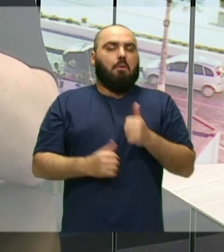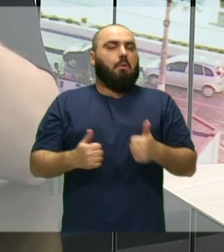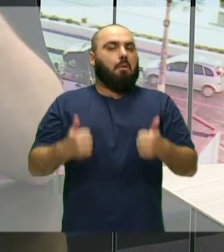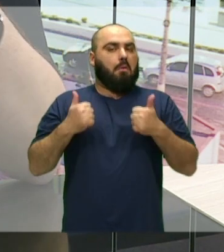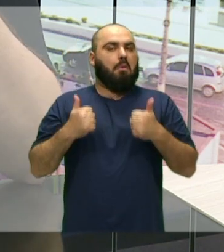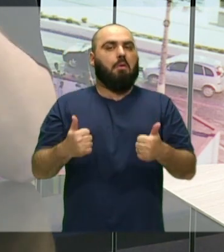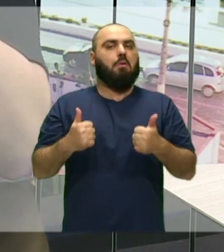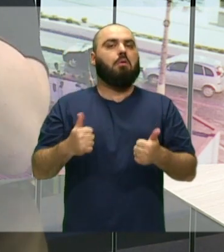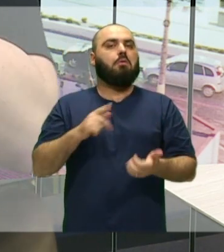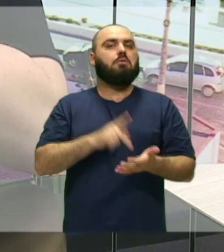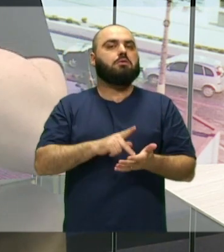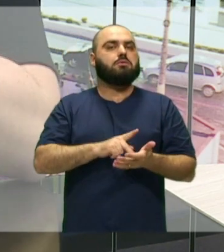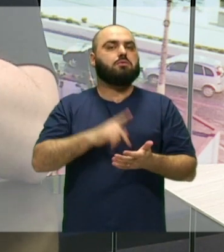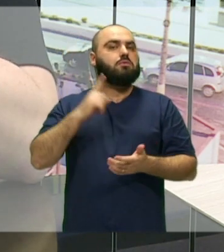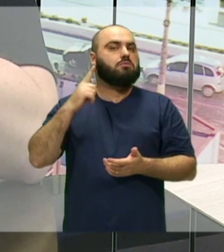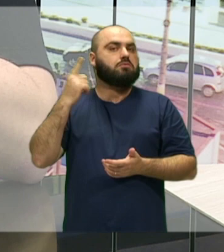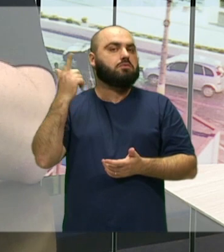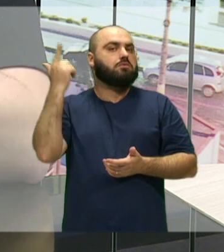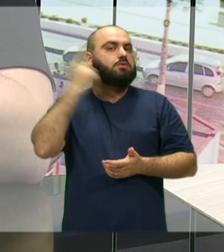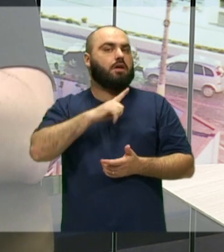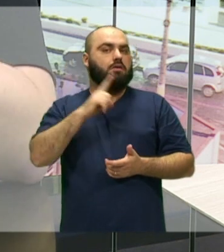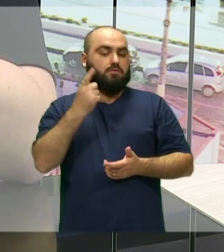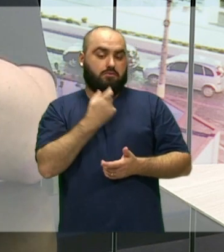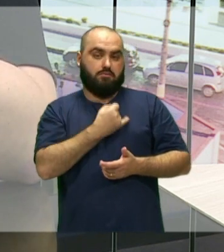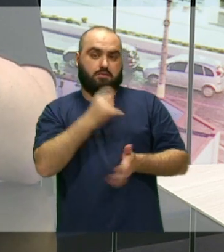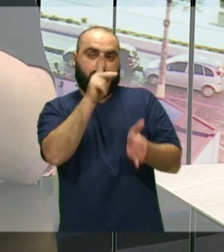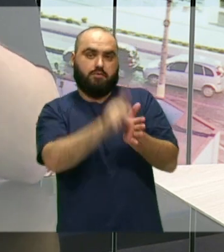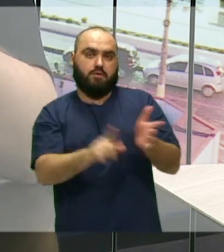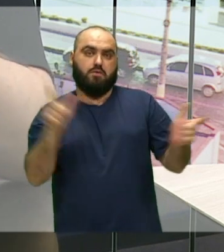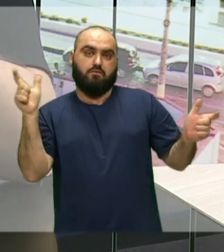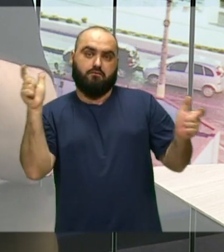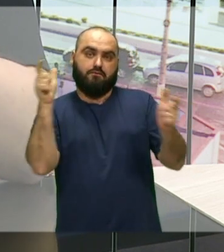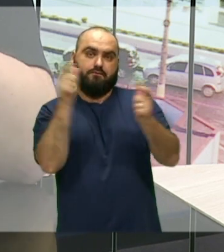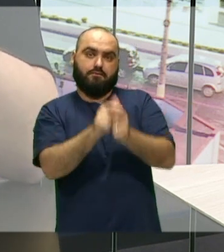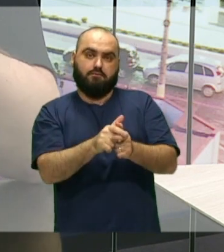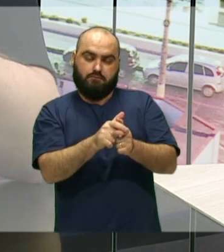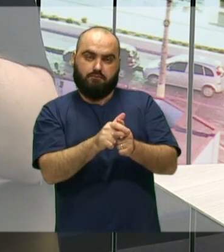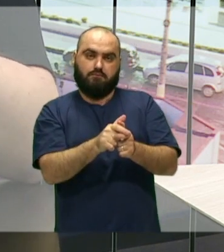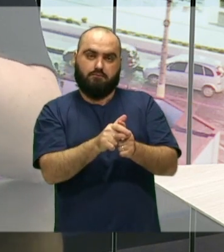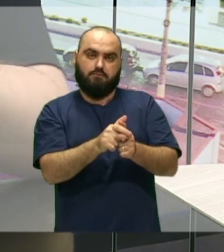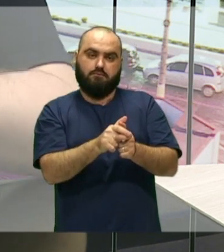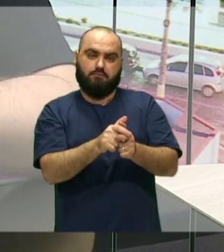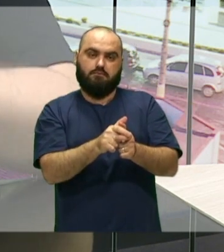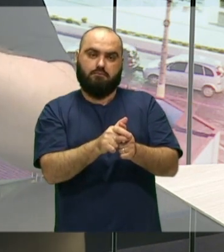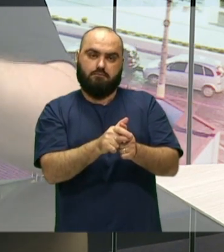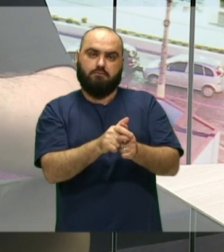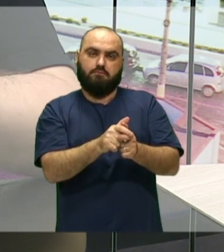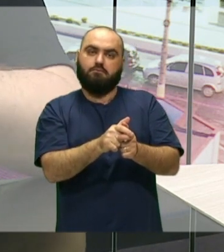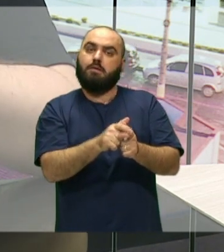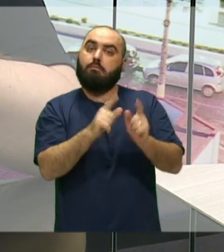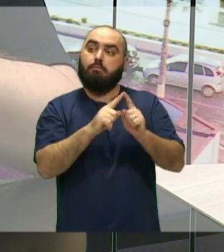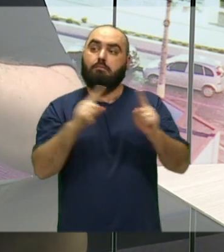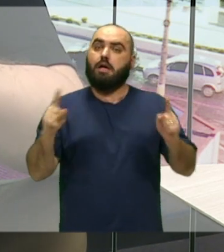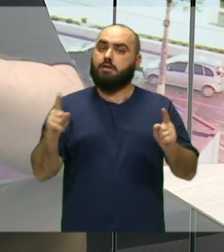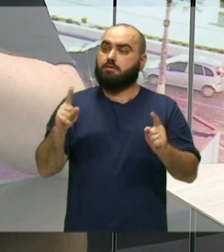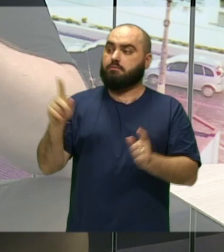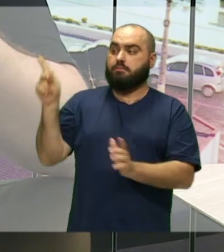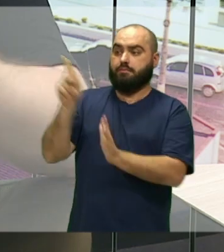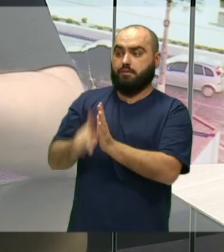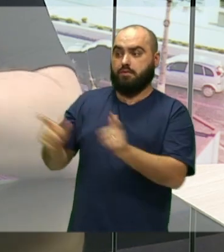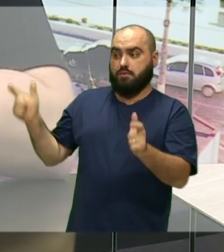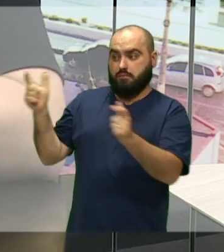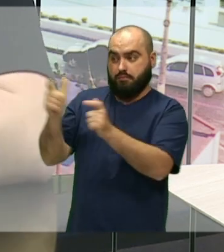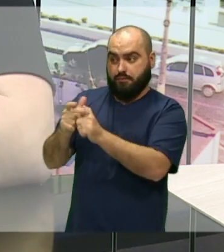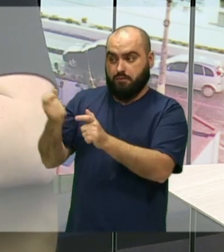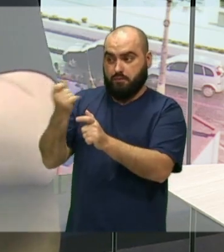conseguido diminuir o número de projetos sem reduzir os impactos que que as né